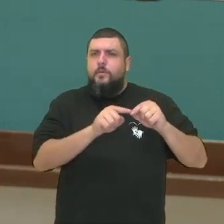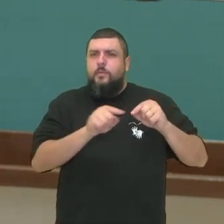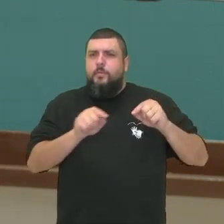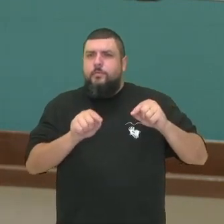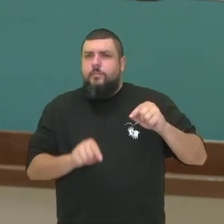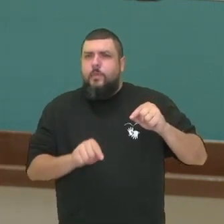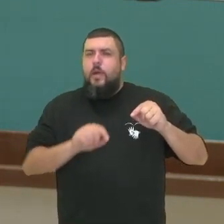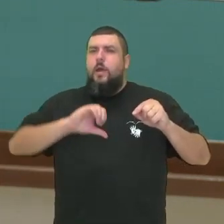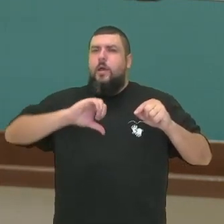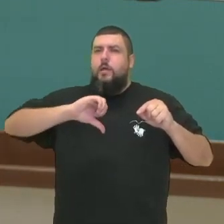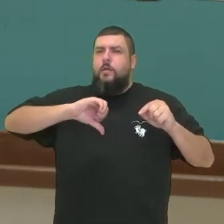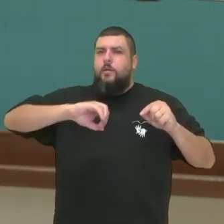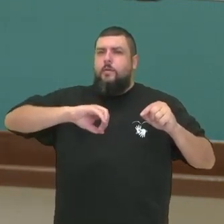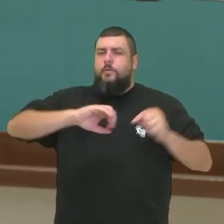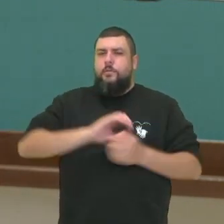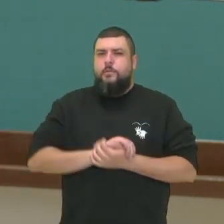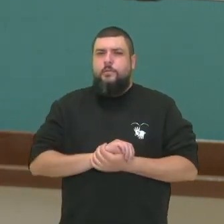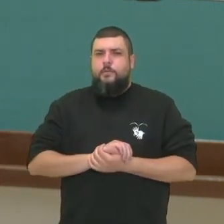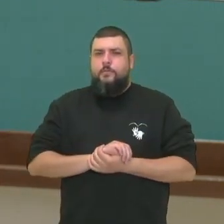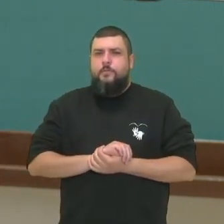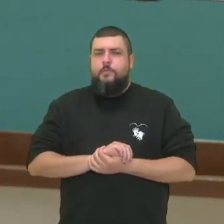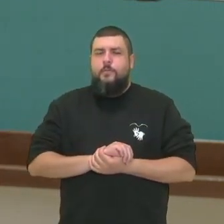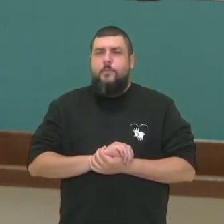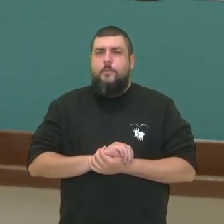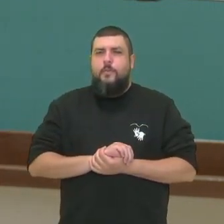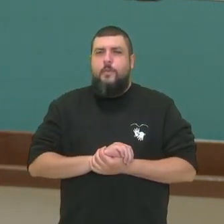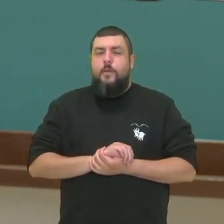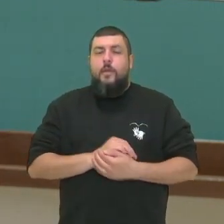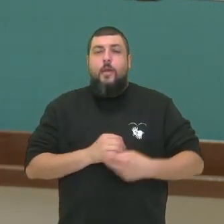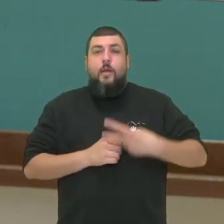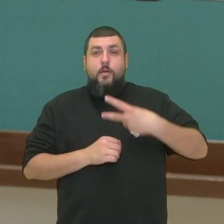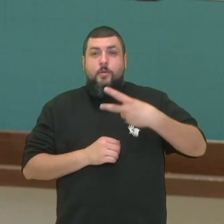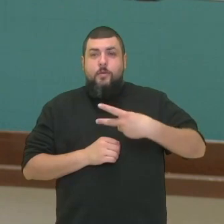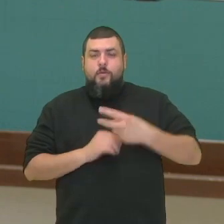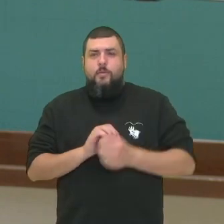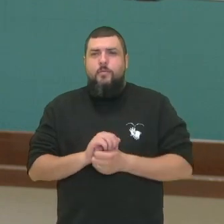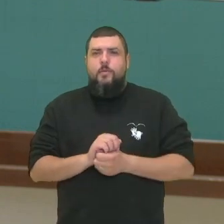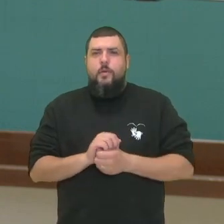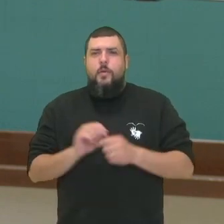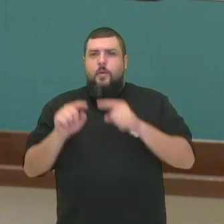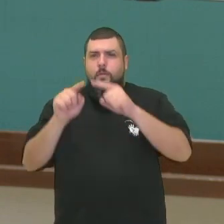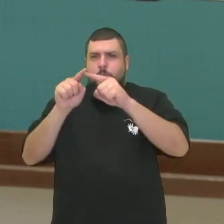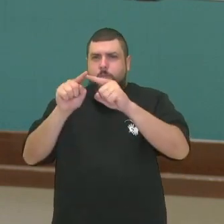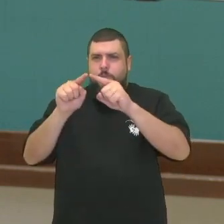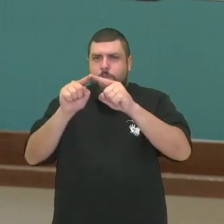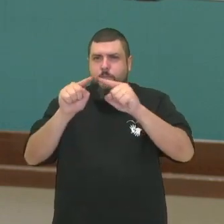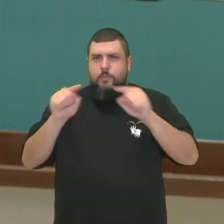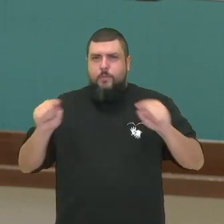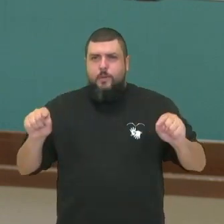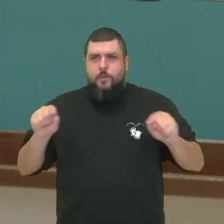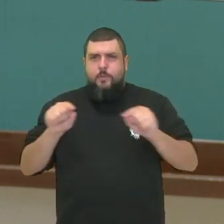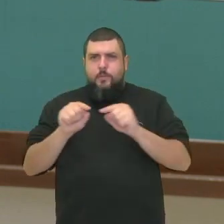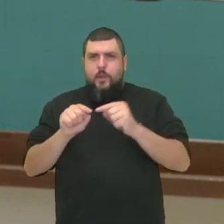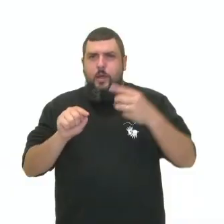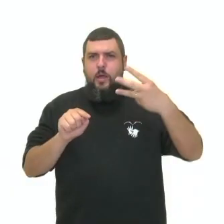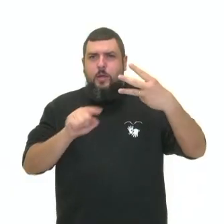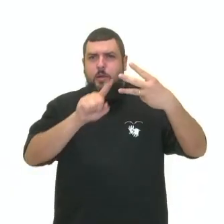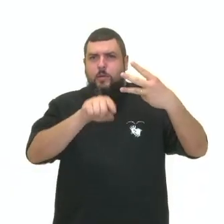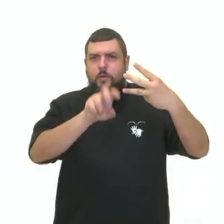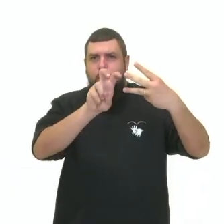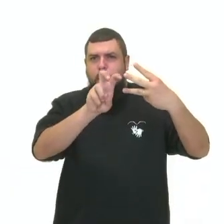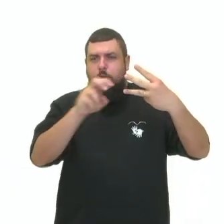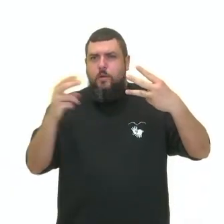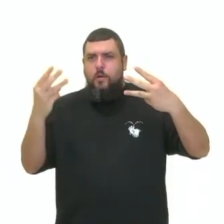mesmo. Agora aqui nós temos um triângulo com todos os ladinhos iguais, 3,5, 3,5, 3,5. Então, ele